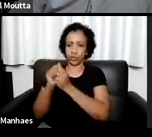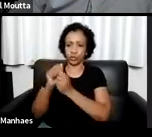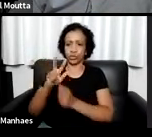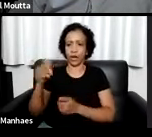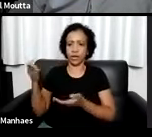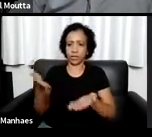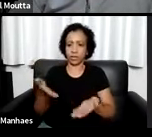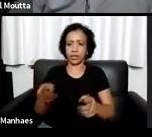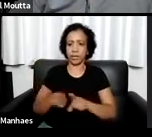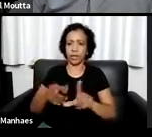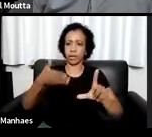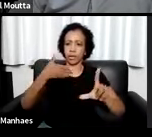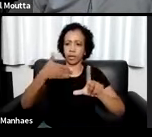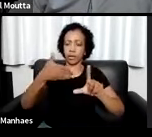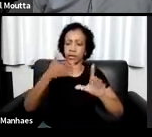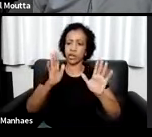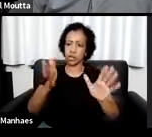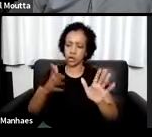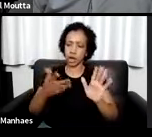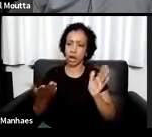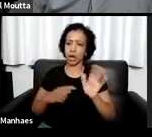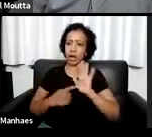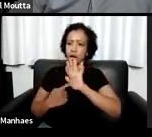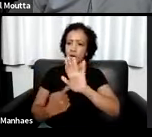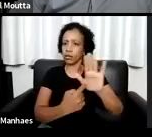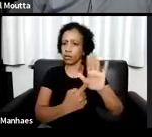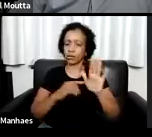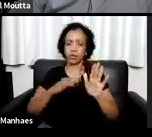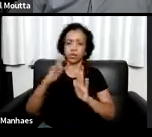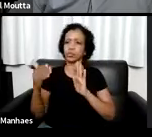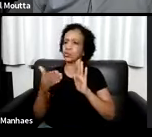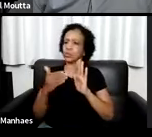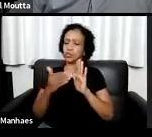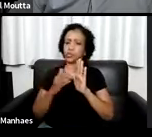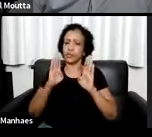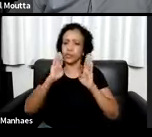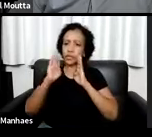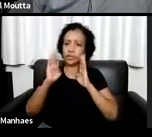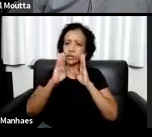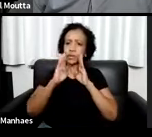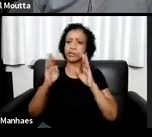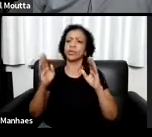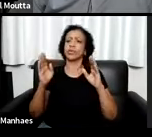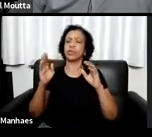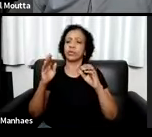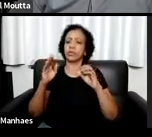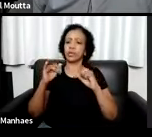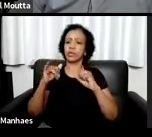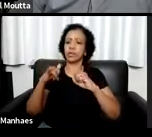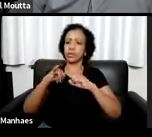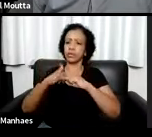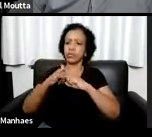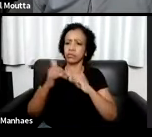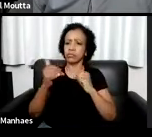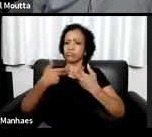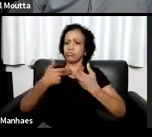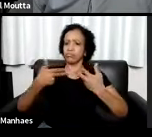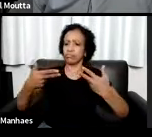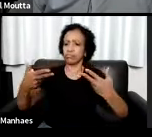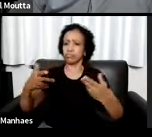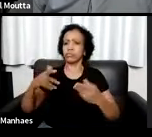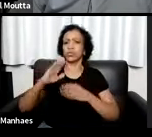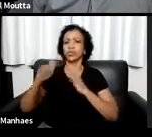estamos transmitindo aí pelos canais, de missões nacionais, missões mundiais, também da Convenção Batista Brasileira, pessoas